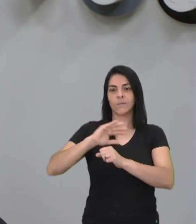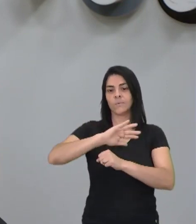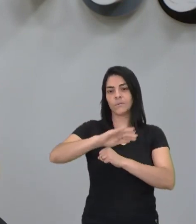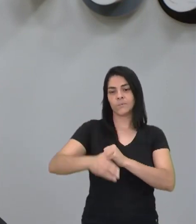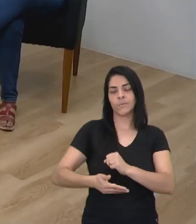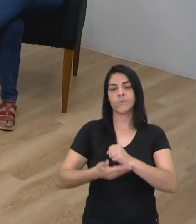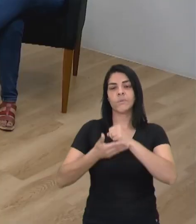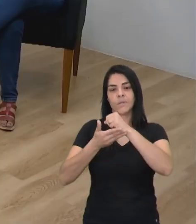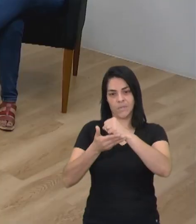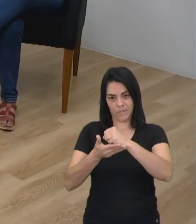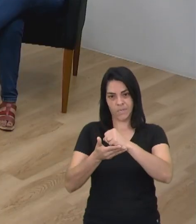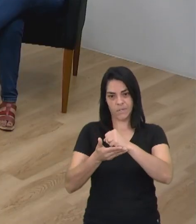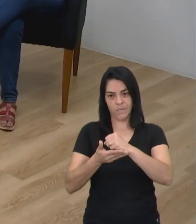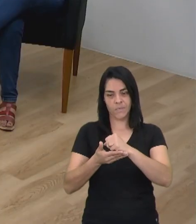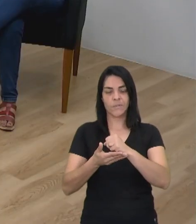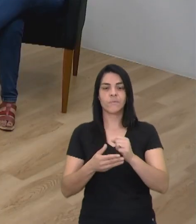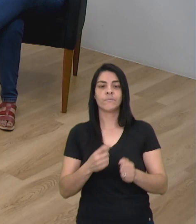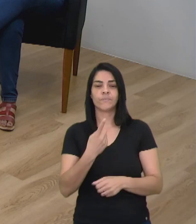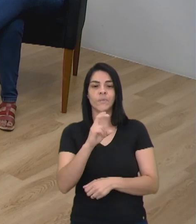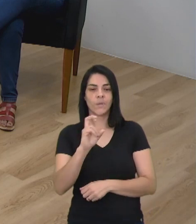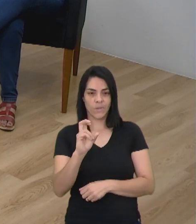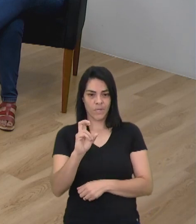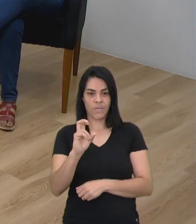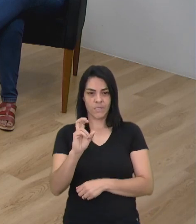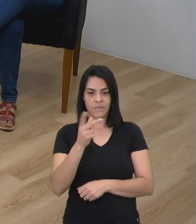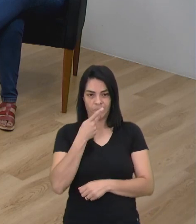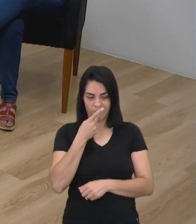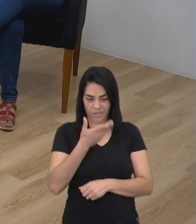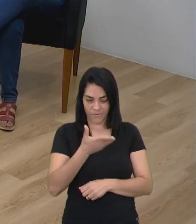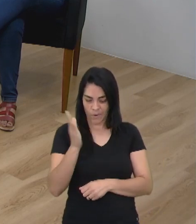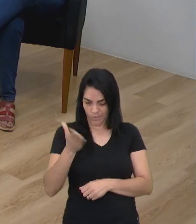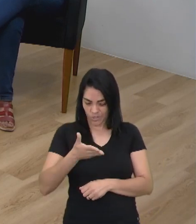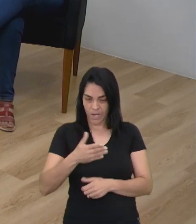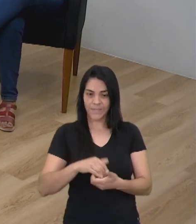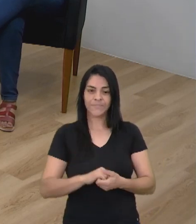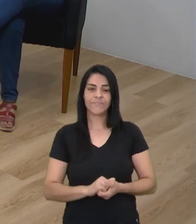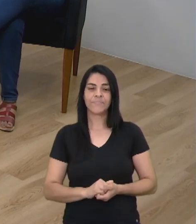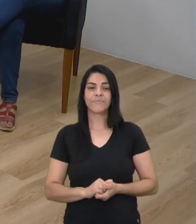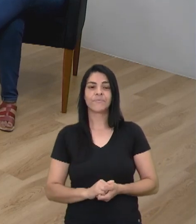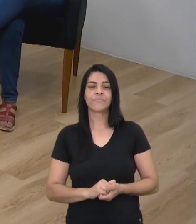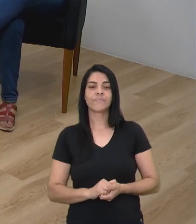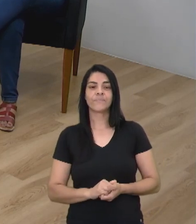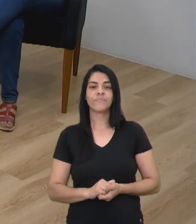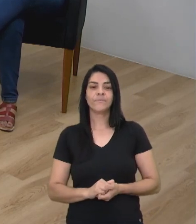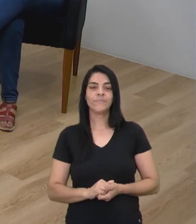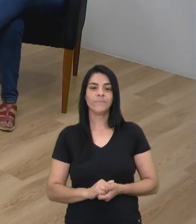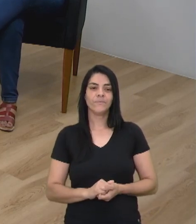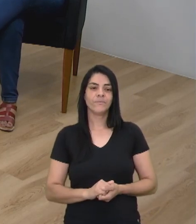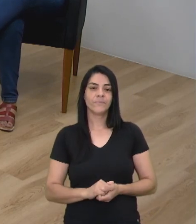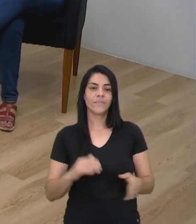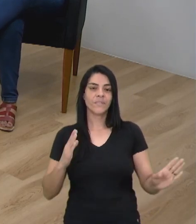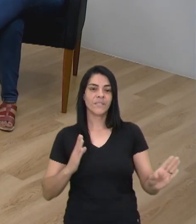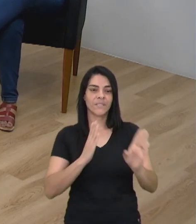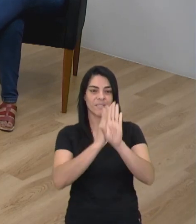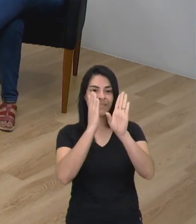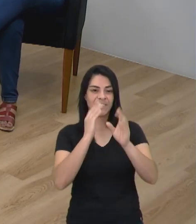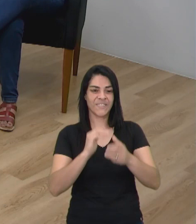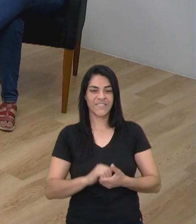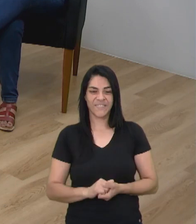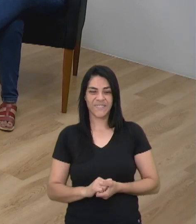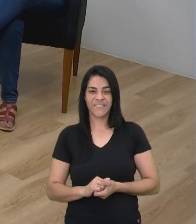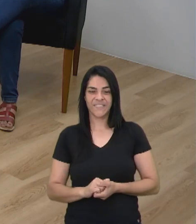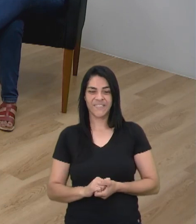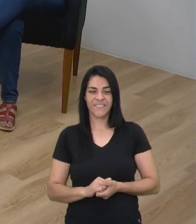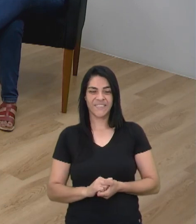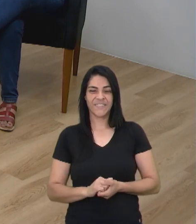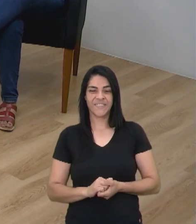ODS, que é o 15 da vida terrestre, que você falou muito bem. Menina! Tom me mandou a cola, eu descobri que eu acertei. Valeu, Tom, você é